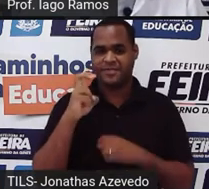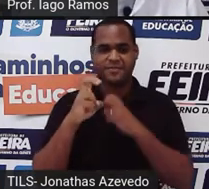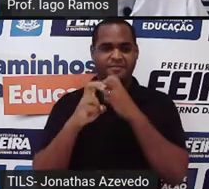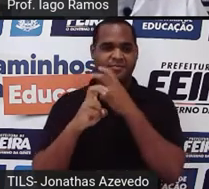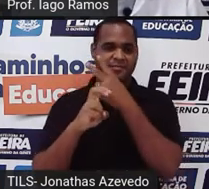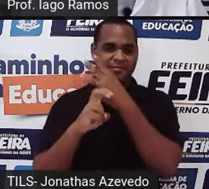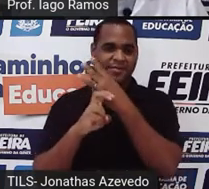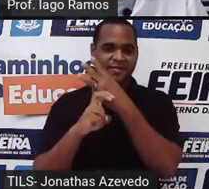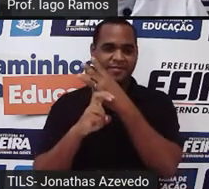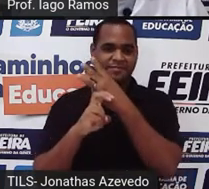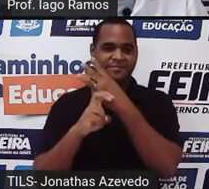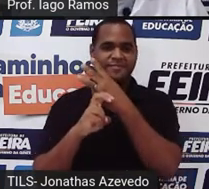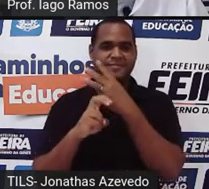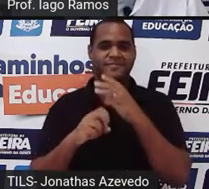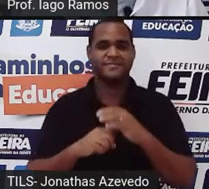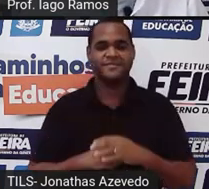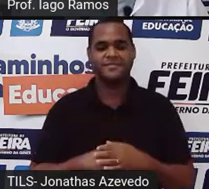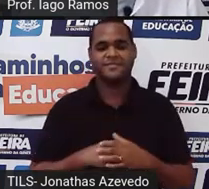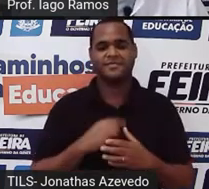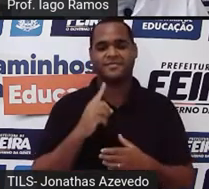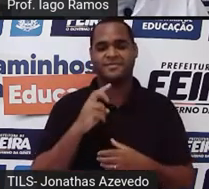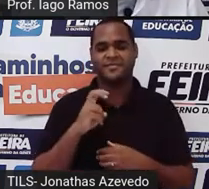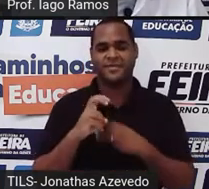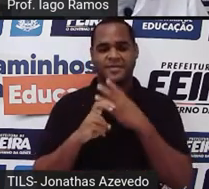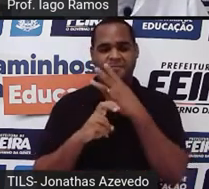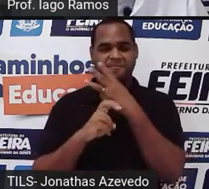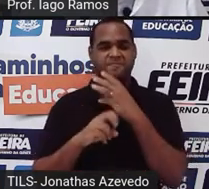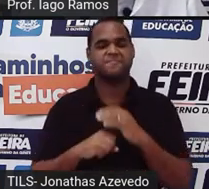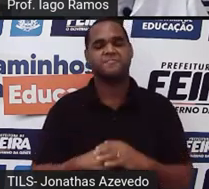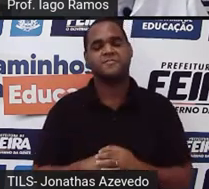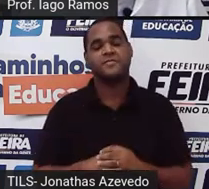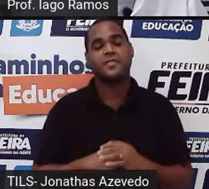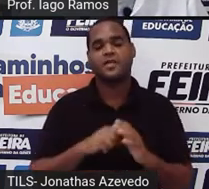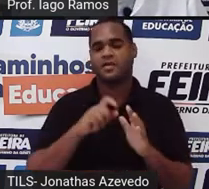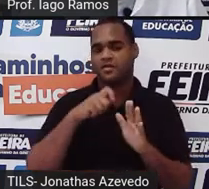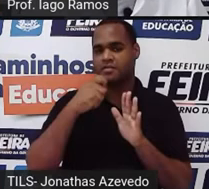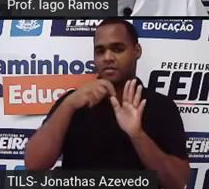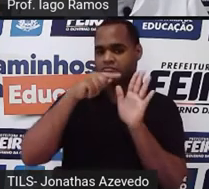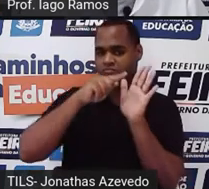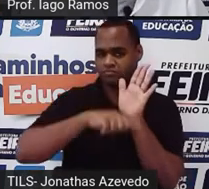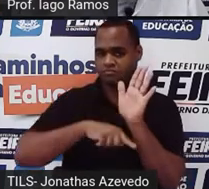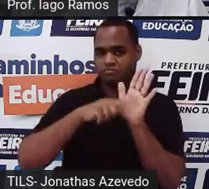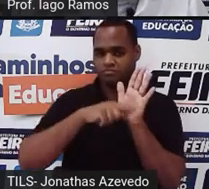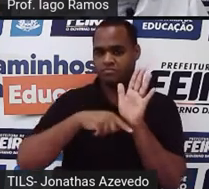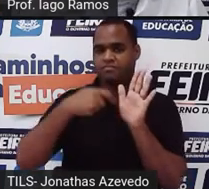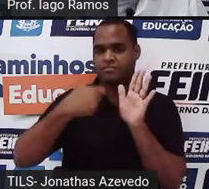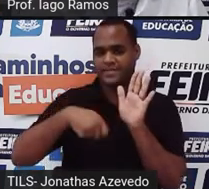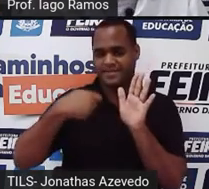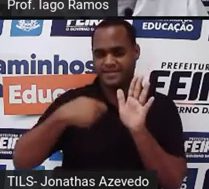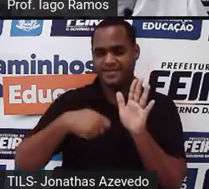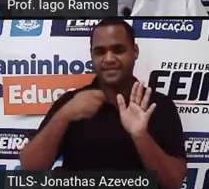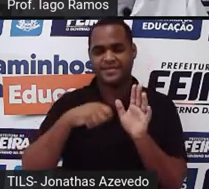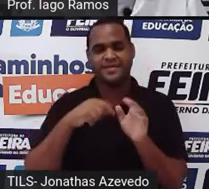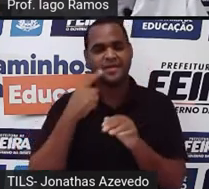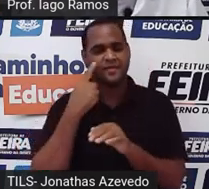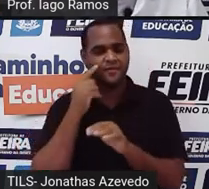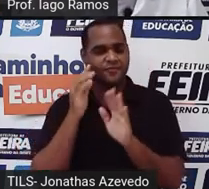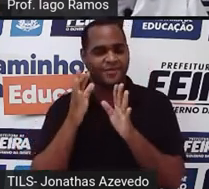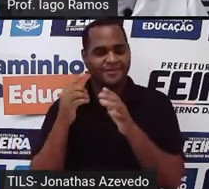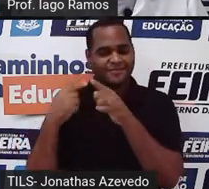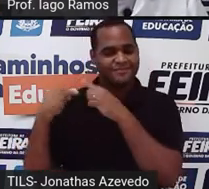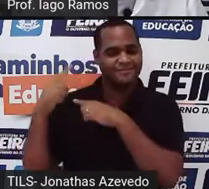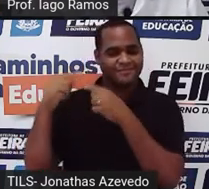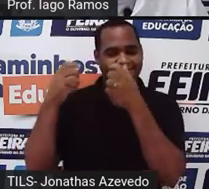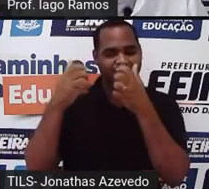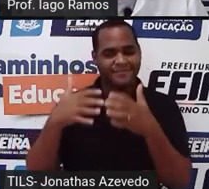3 negativo. Como o expoente é negativo, né? E isso a gente já viu também em uma de nossas